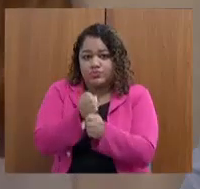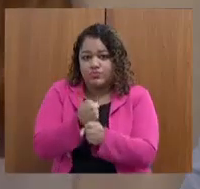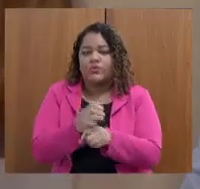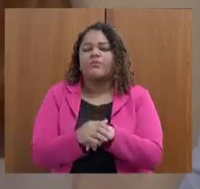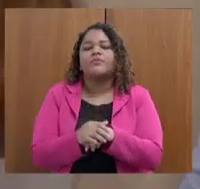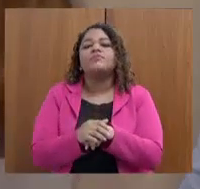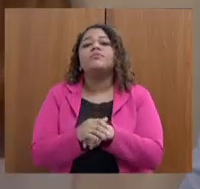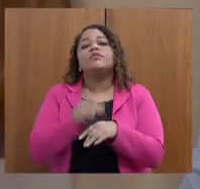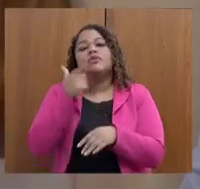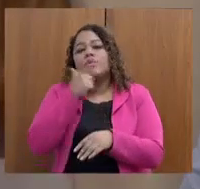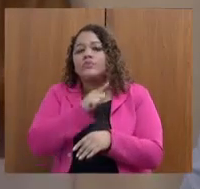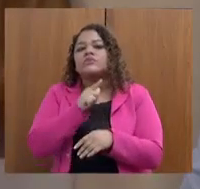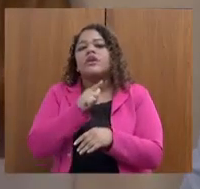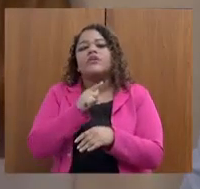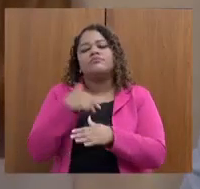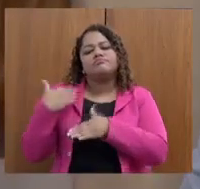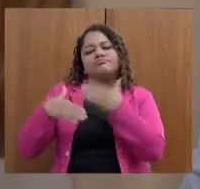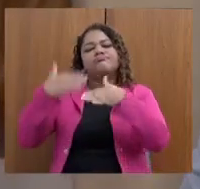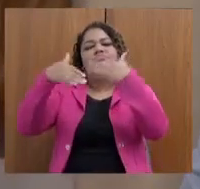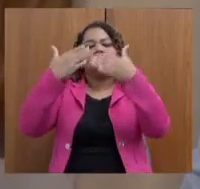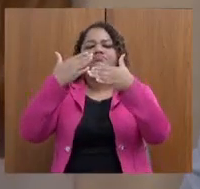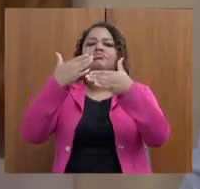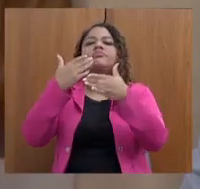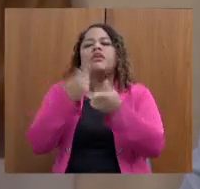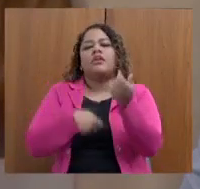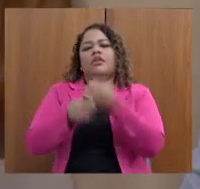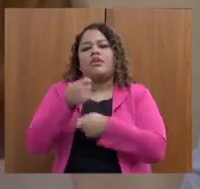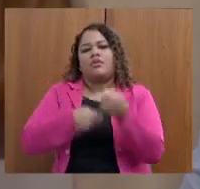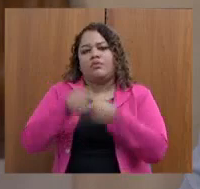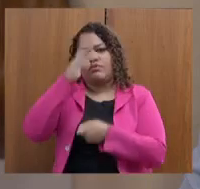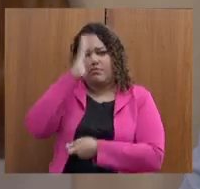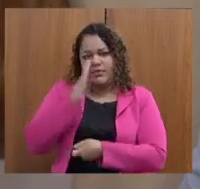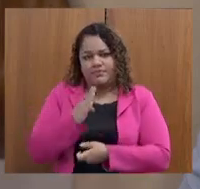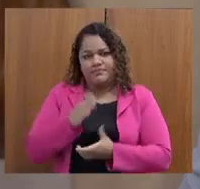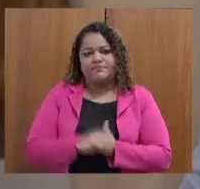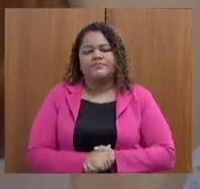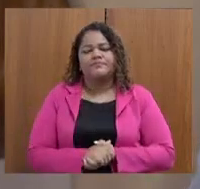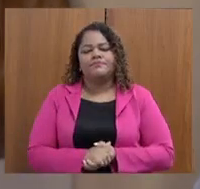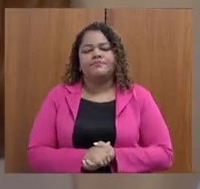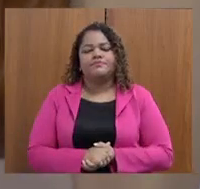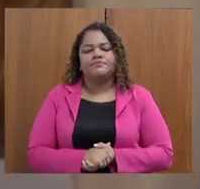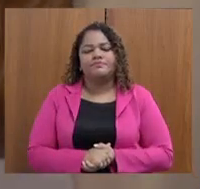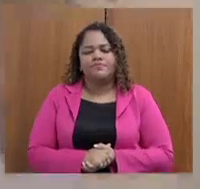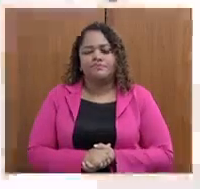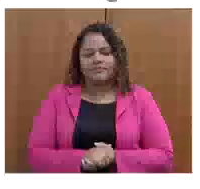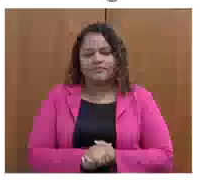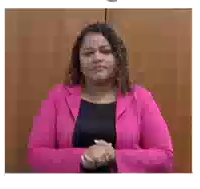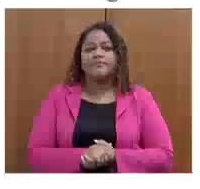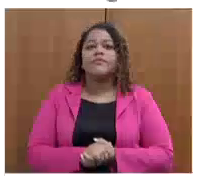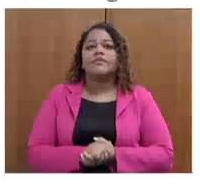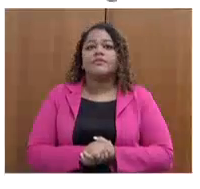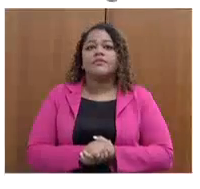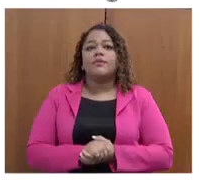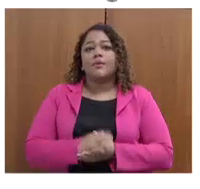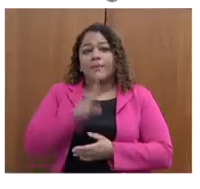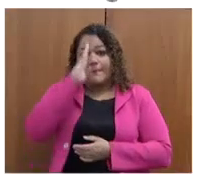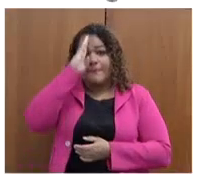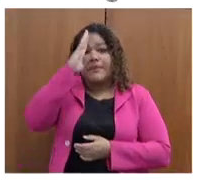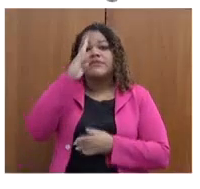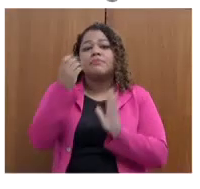economia aqui nós trouxemos né as principais os principais brands aí que